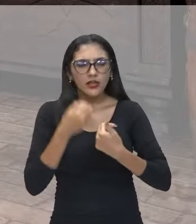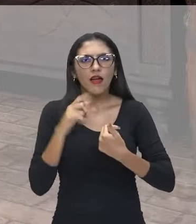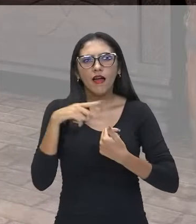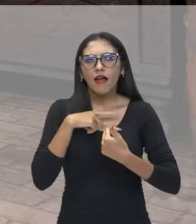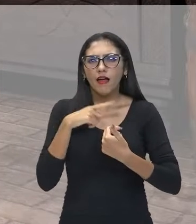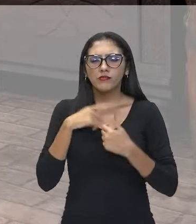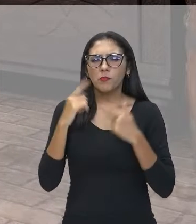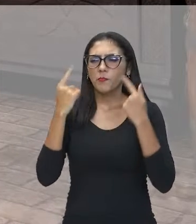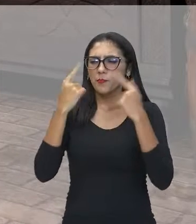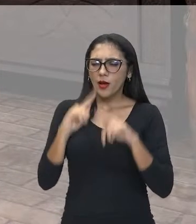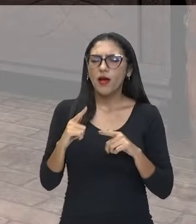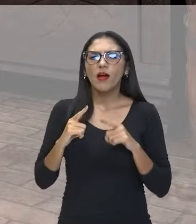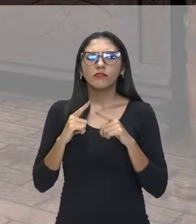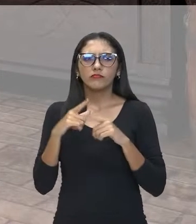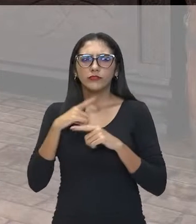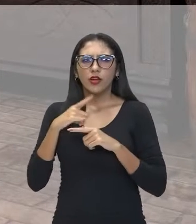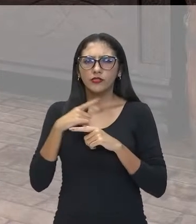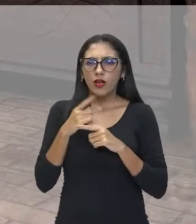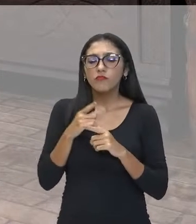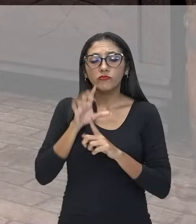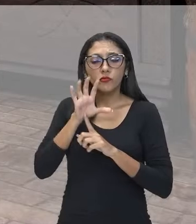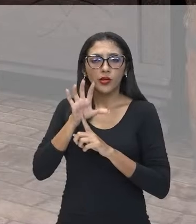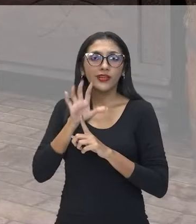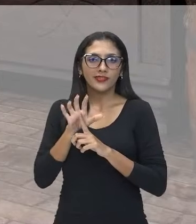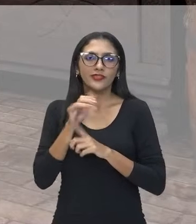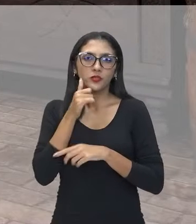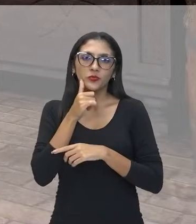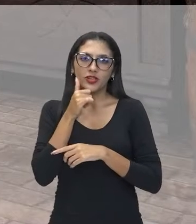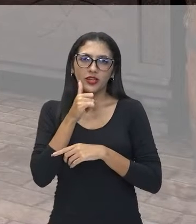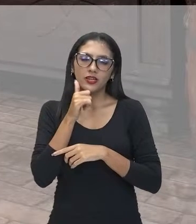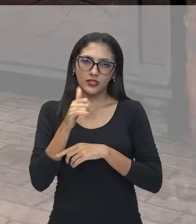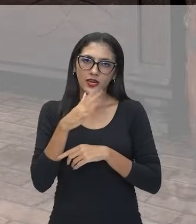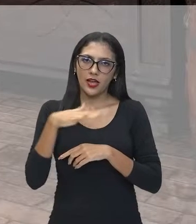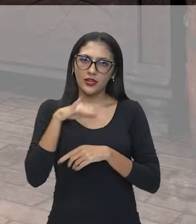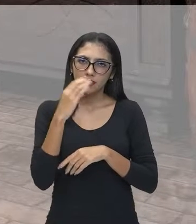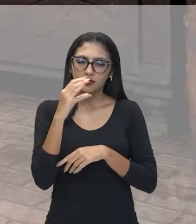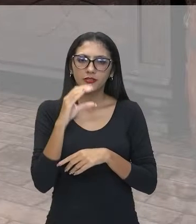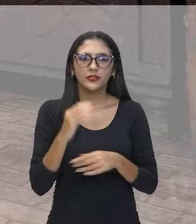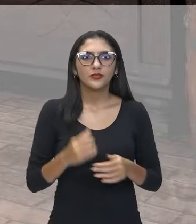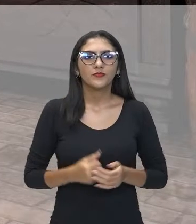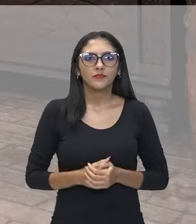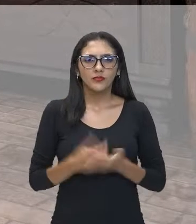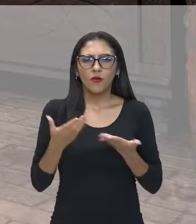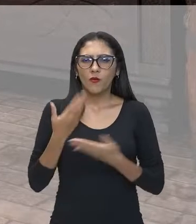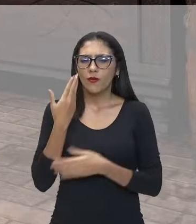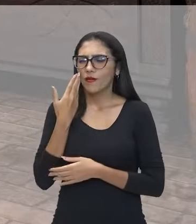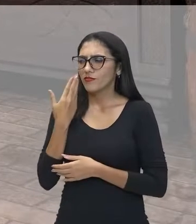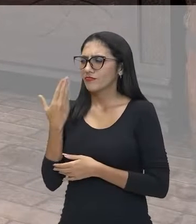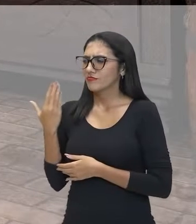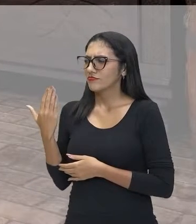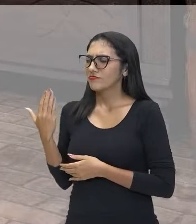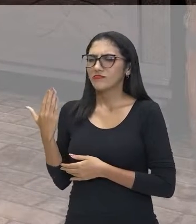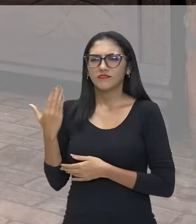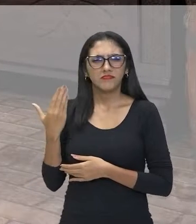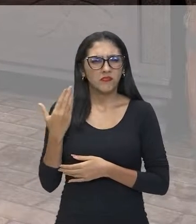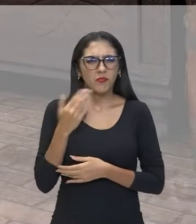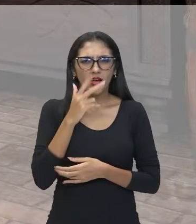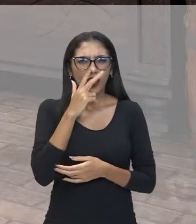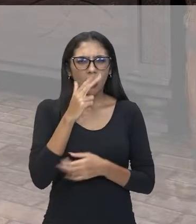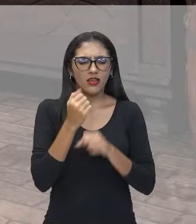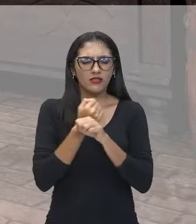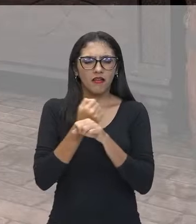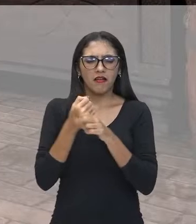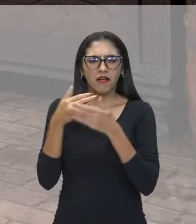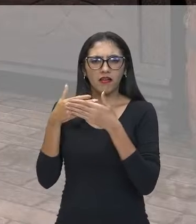ativismo feminino na ciência, eu inicio essa aula aqui nesse ambiente um pouco mais antigo, porque a gente precisa também